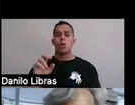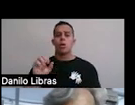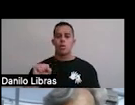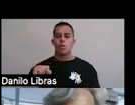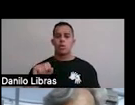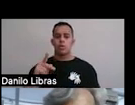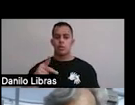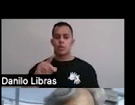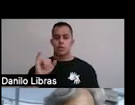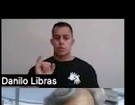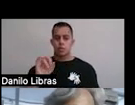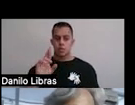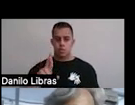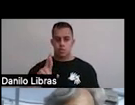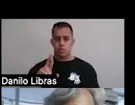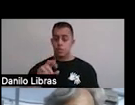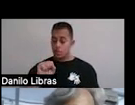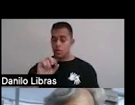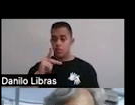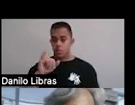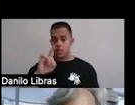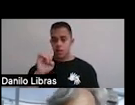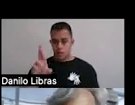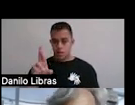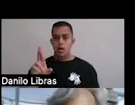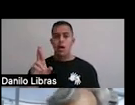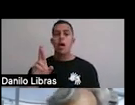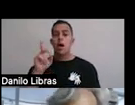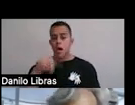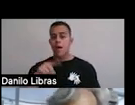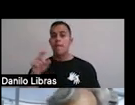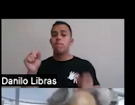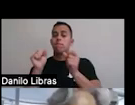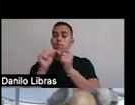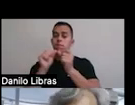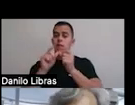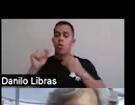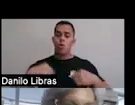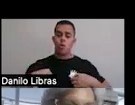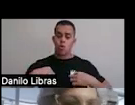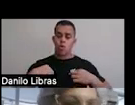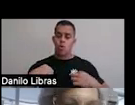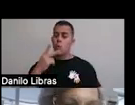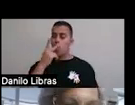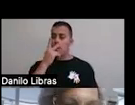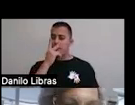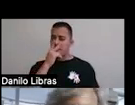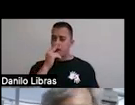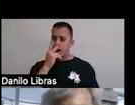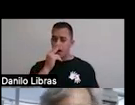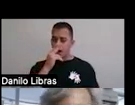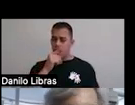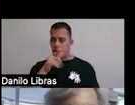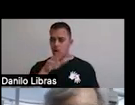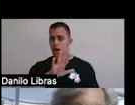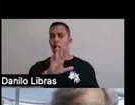faz tecidos uhum, parecidos com a seda, mas ela não utiliza as aranhas, sino